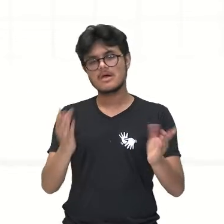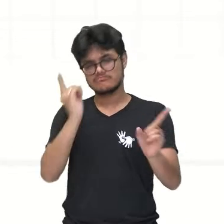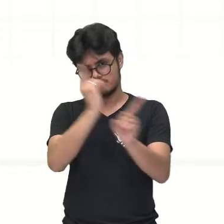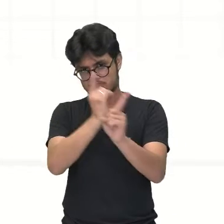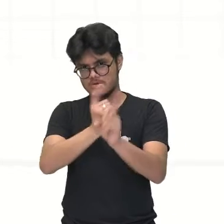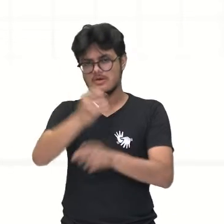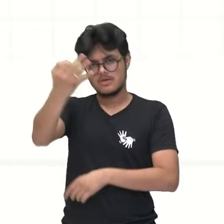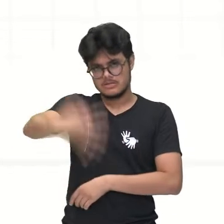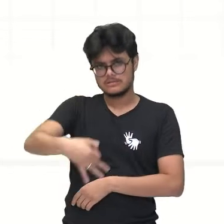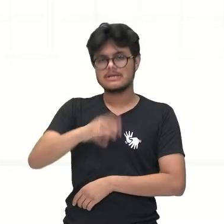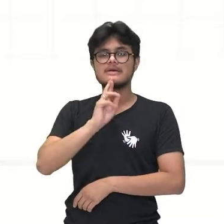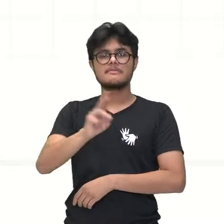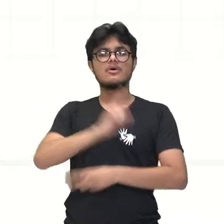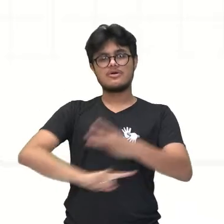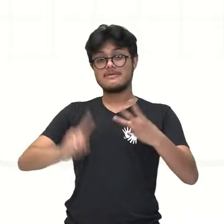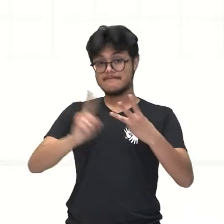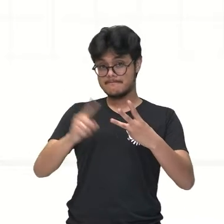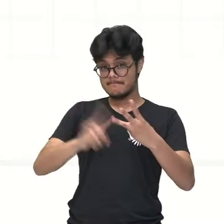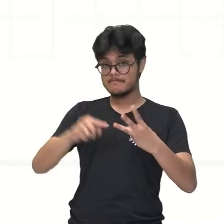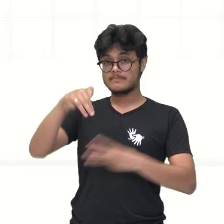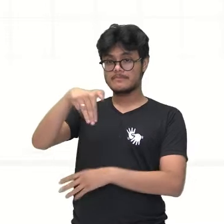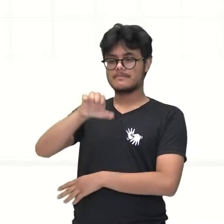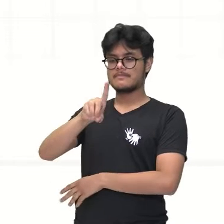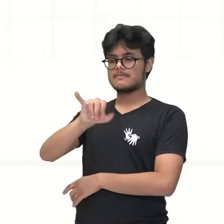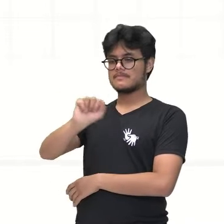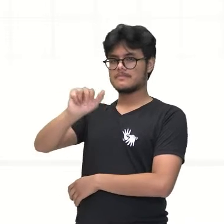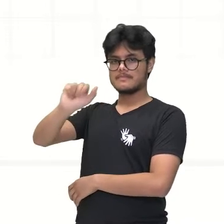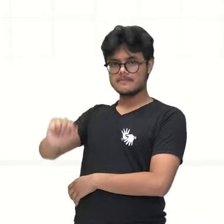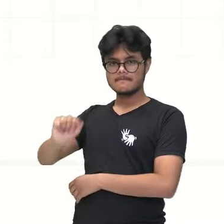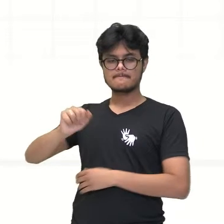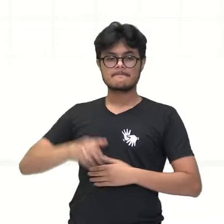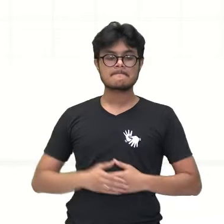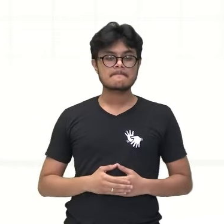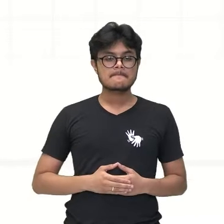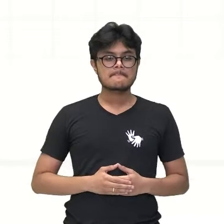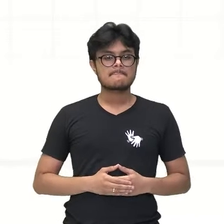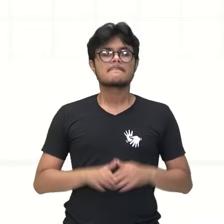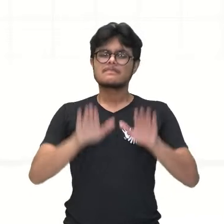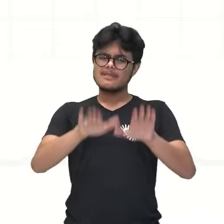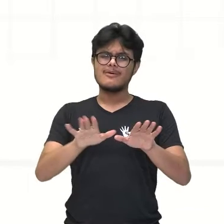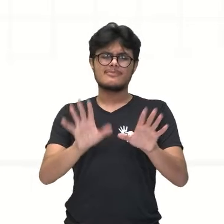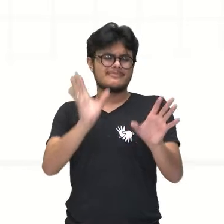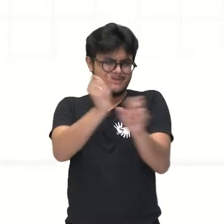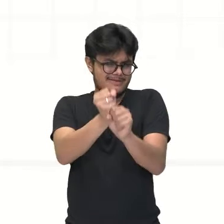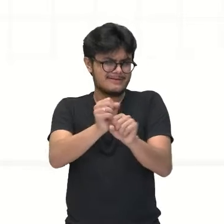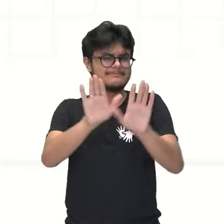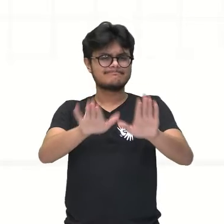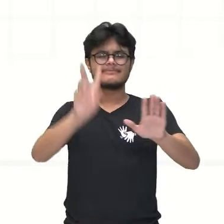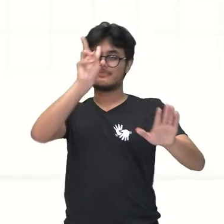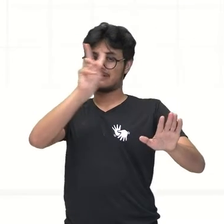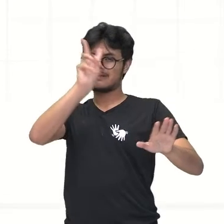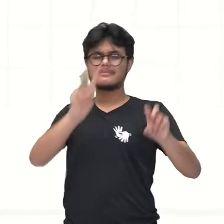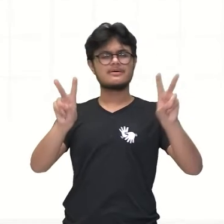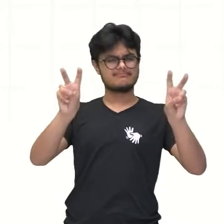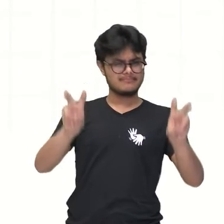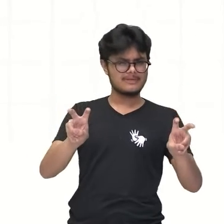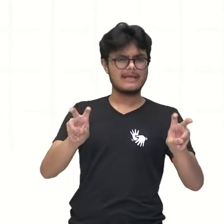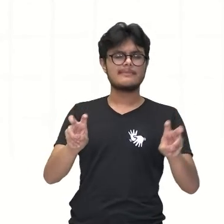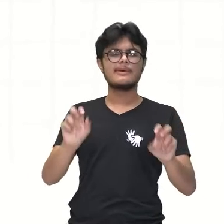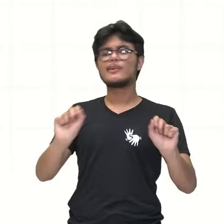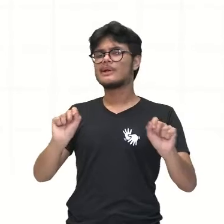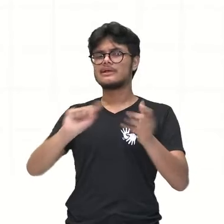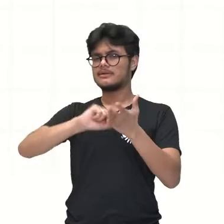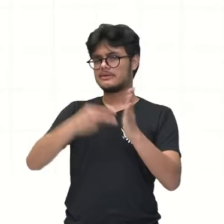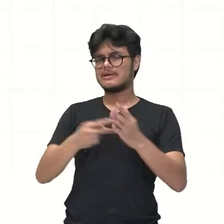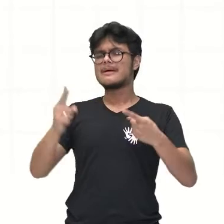encontro a mediana, certo? Então, olha só, eu só fiz um breve lembrete aqui, né? Do